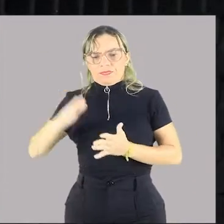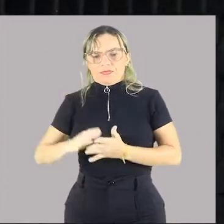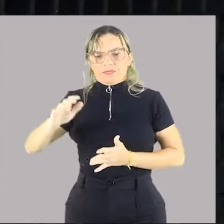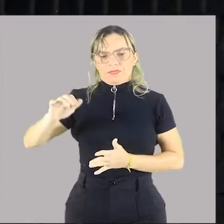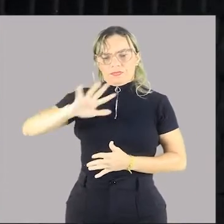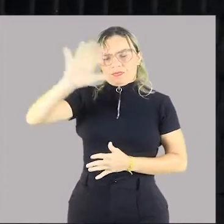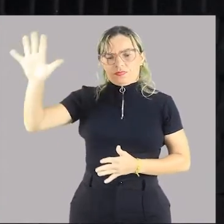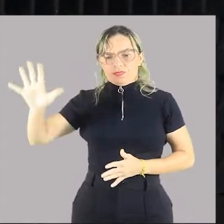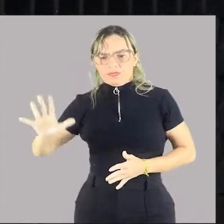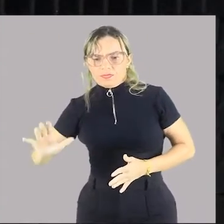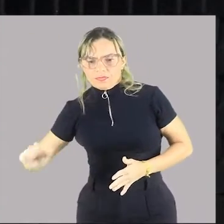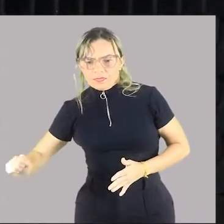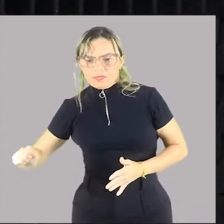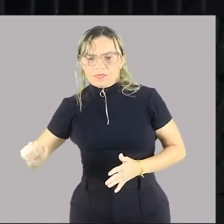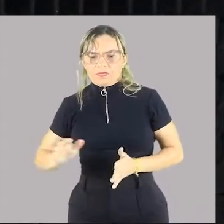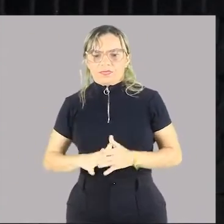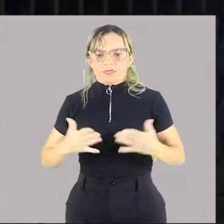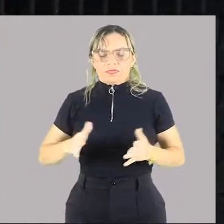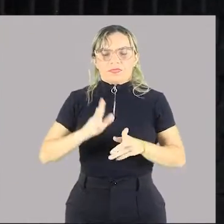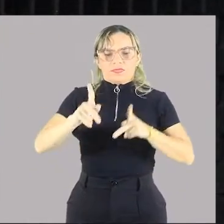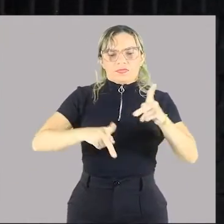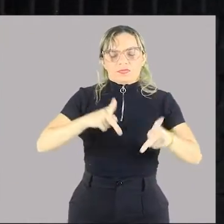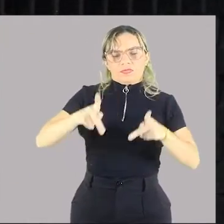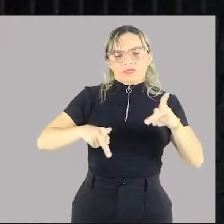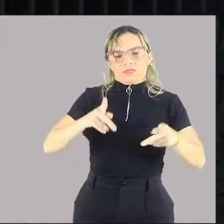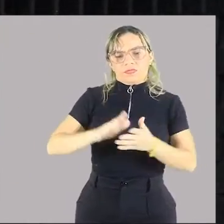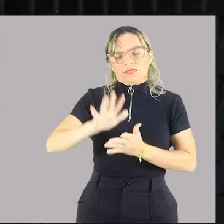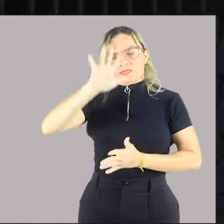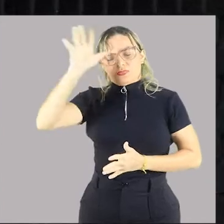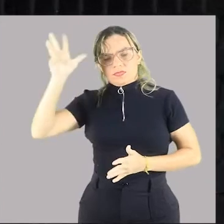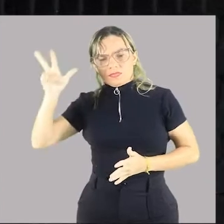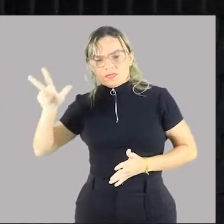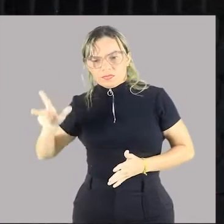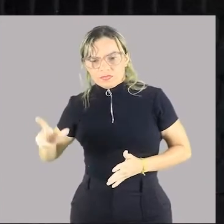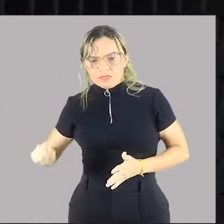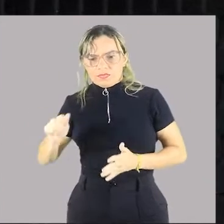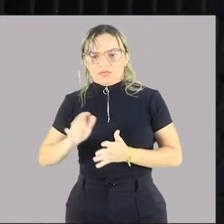da África e dos povos africanos no Brasil.